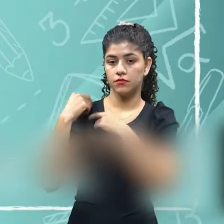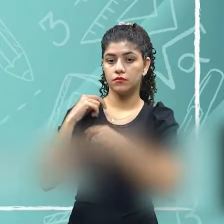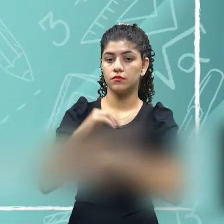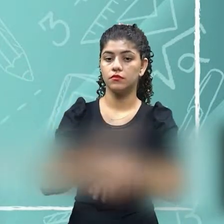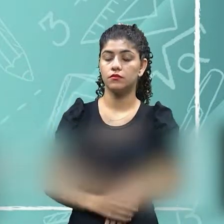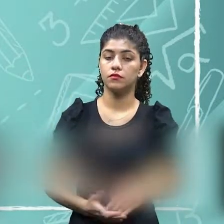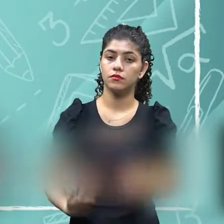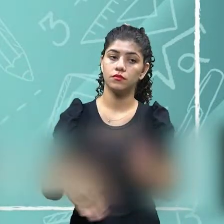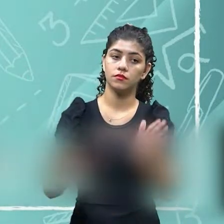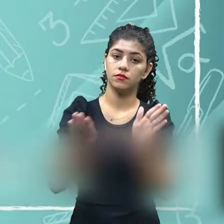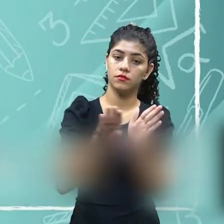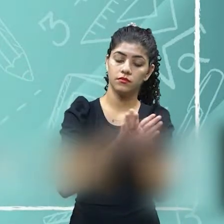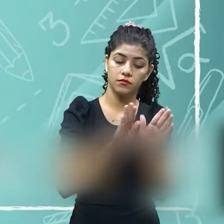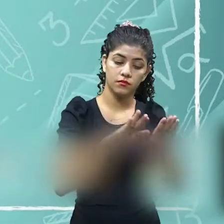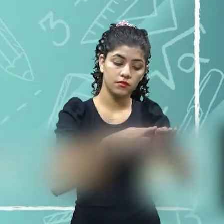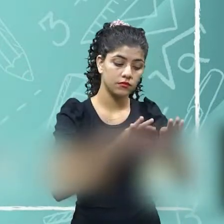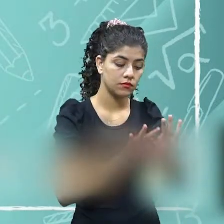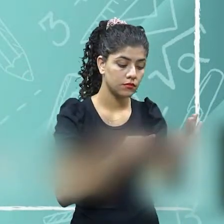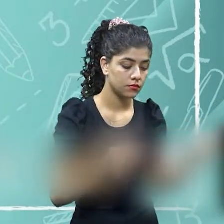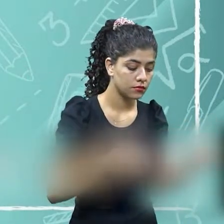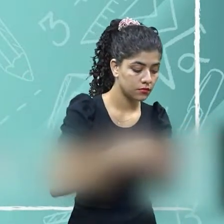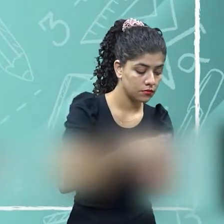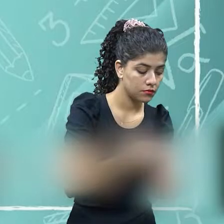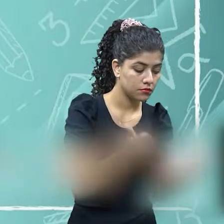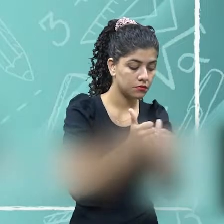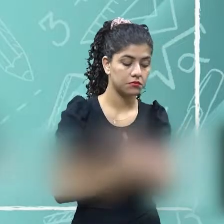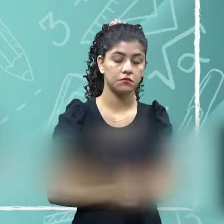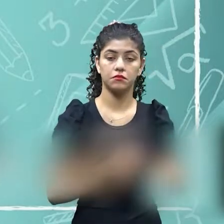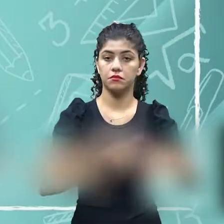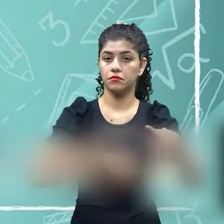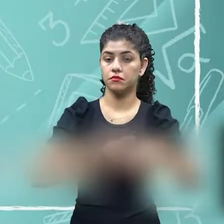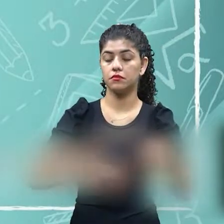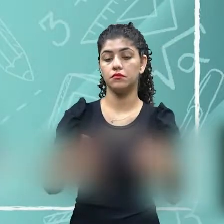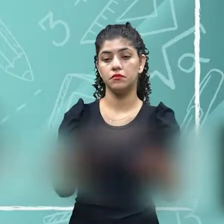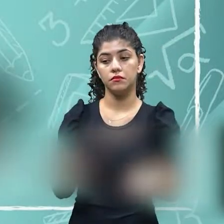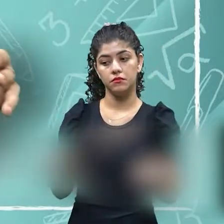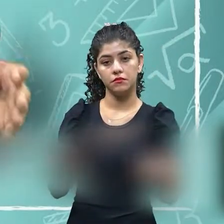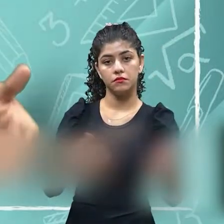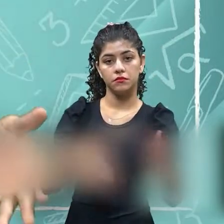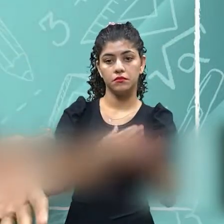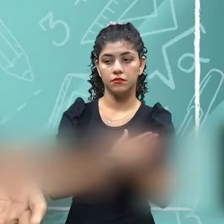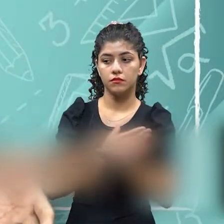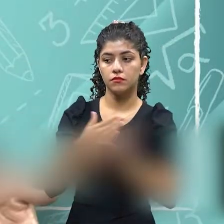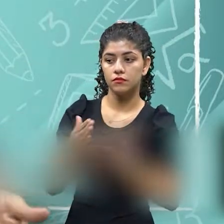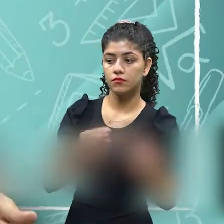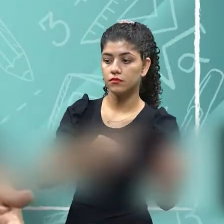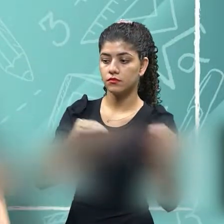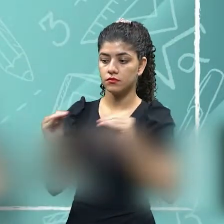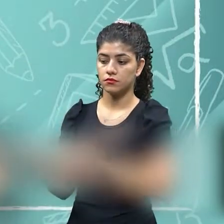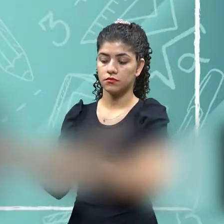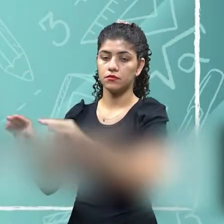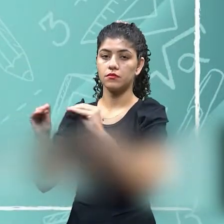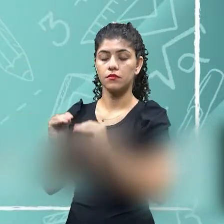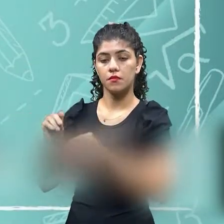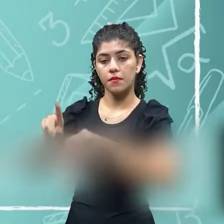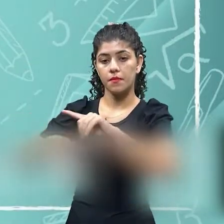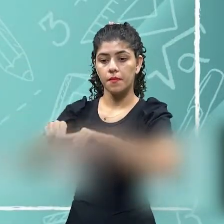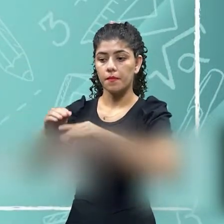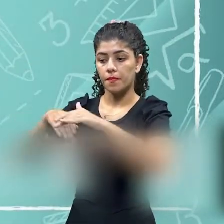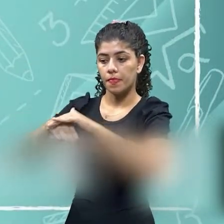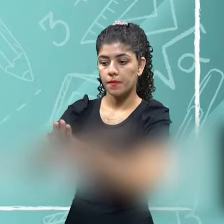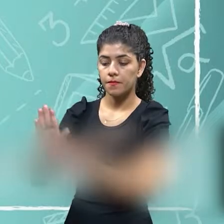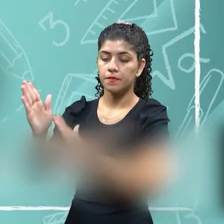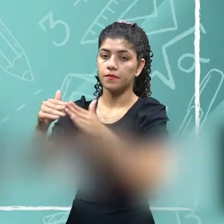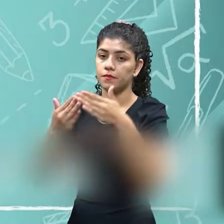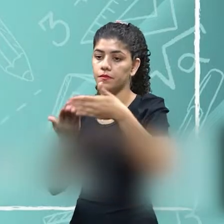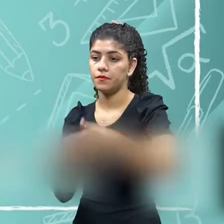da mercadoria no cais. A partir daí, até o processo de pegar a mercadoria do cais e alocar dentro dos